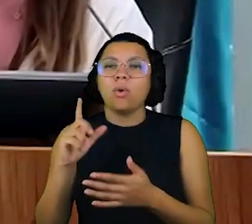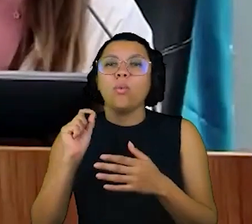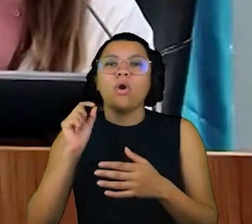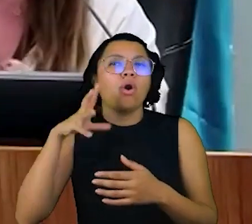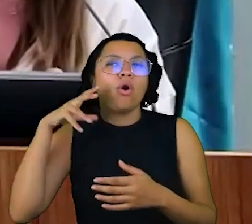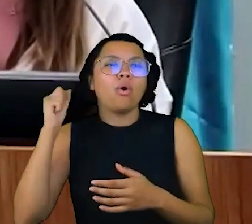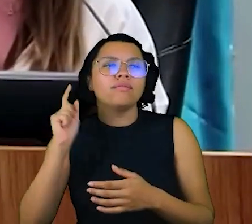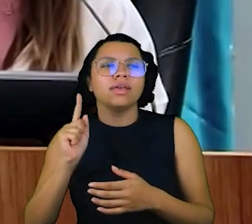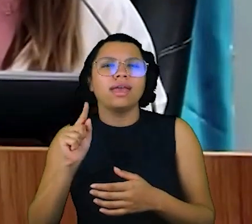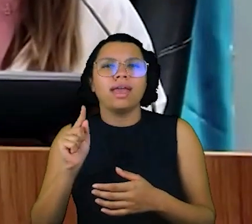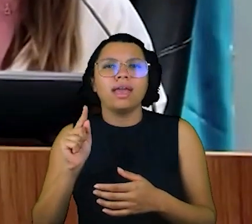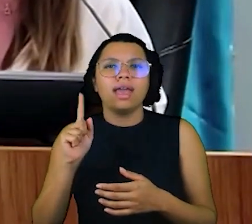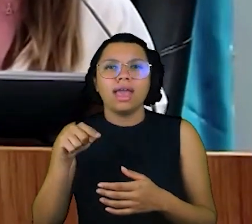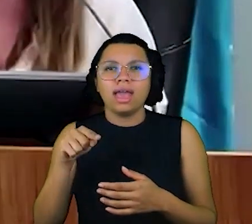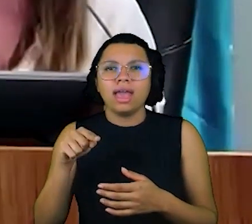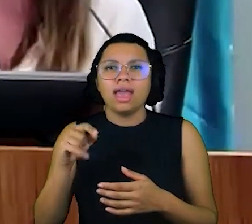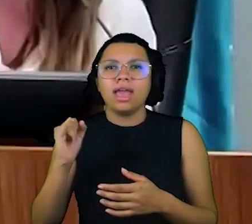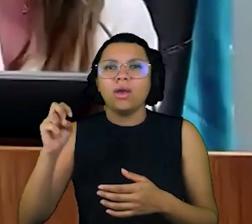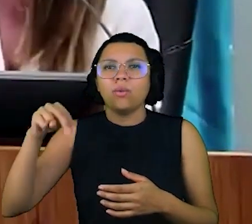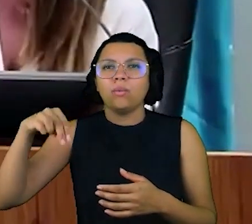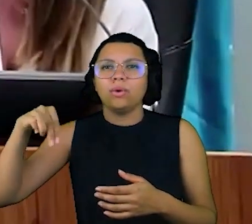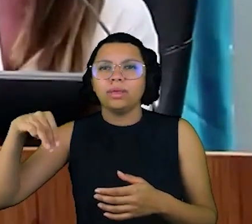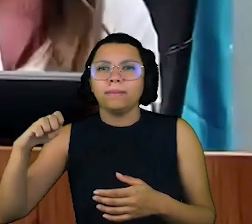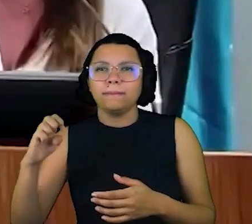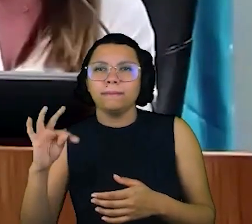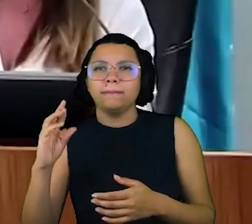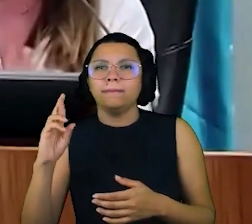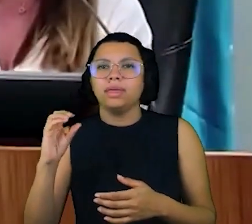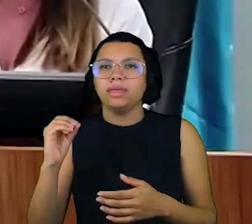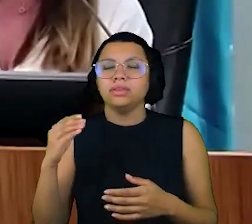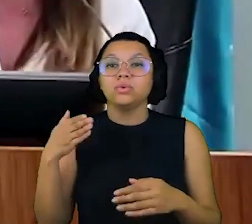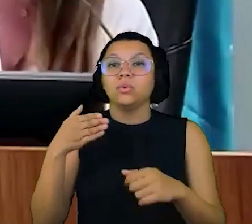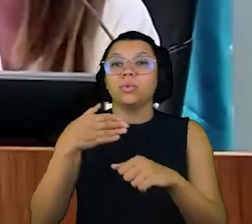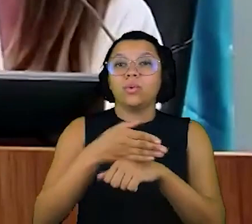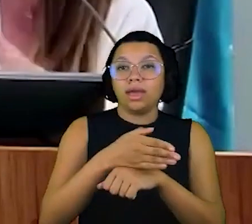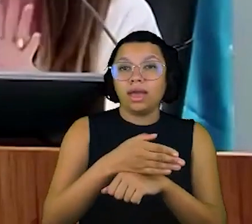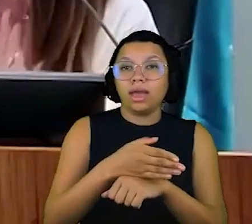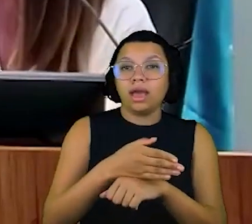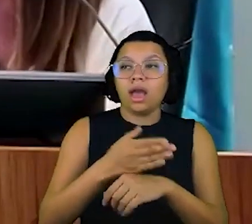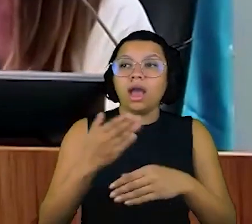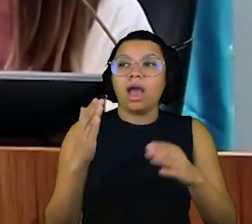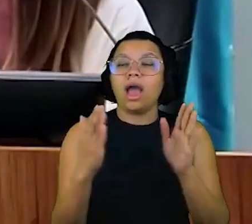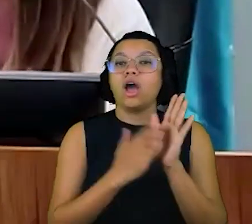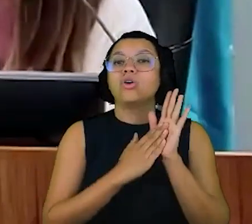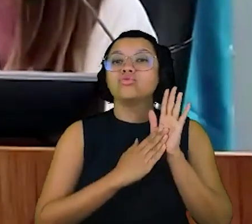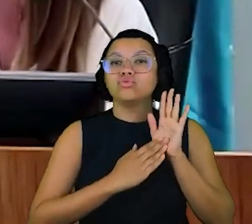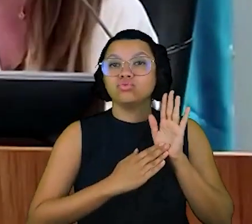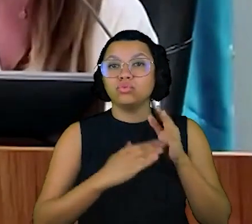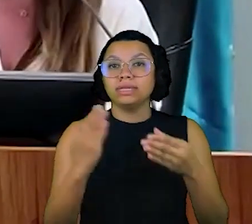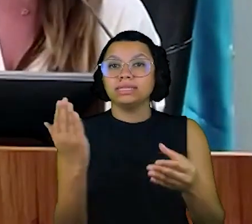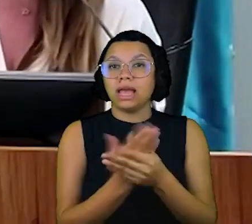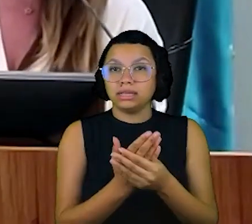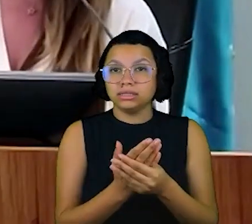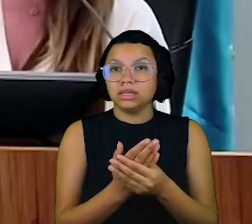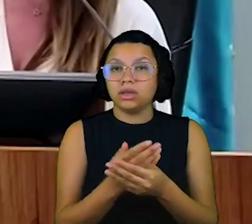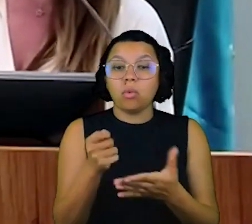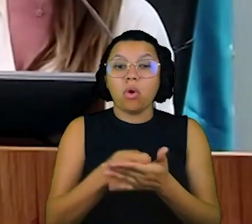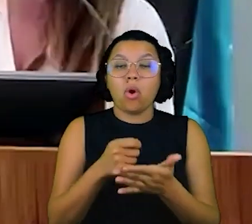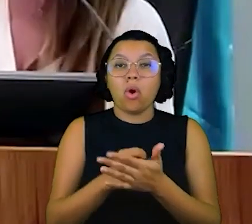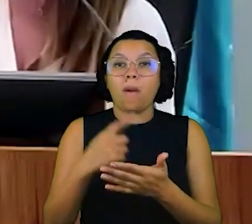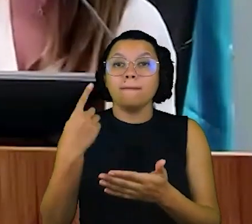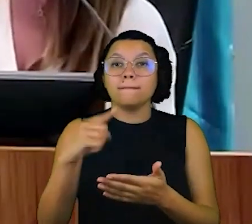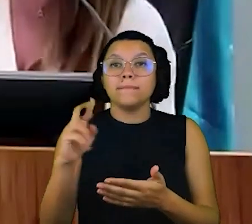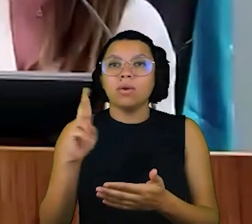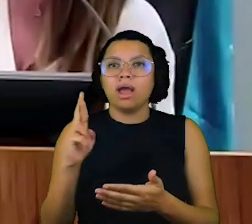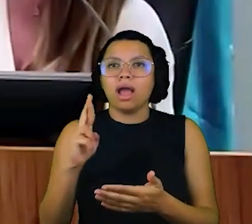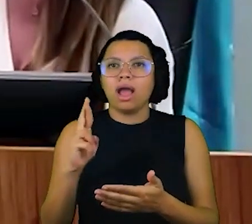o que se ouvia era o seguinte: eles entram, o Inmetro entra com essa ação cobrando, sei lá, R$ 1.000, porque o cara vai receber a intimação